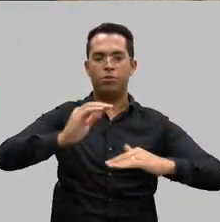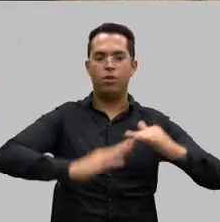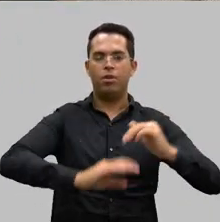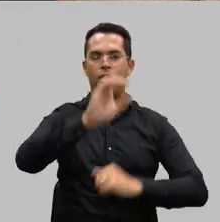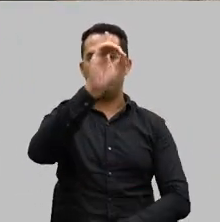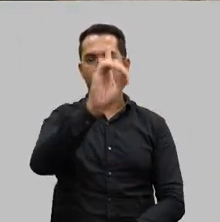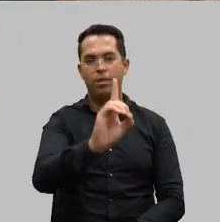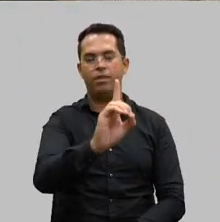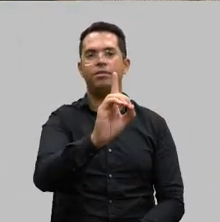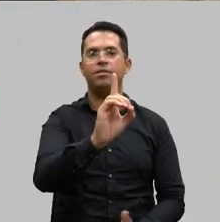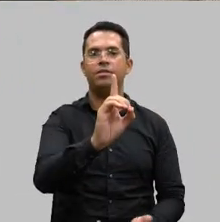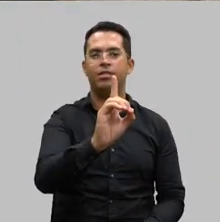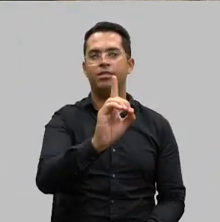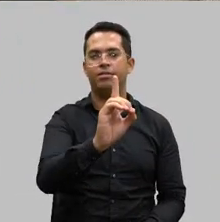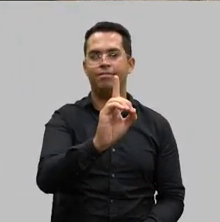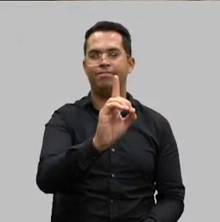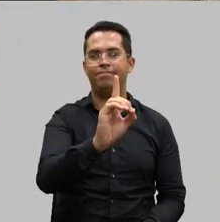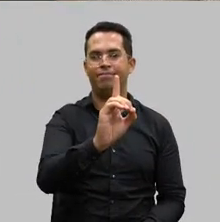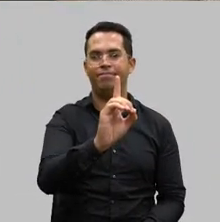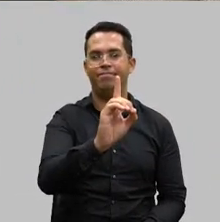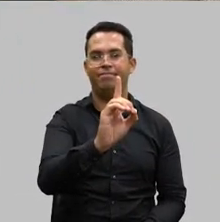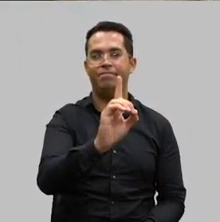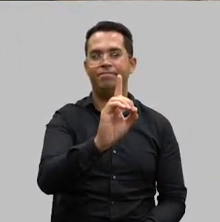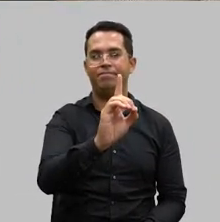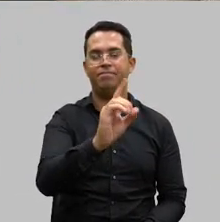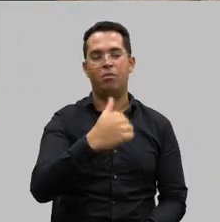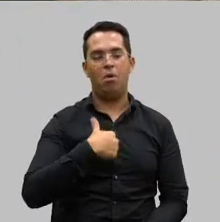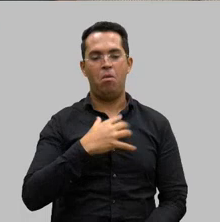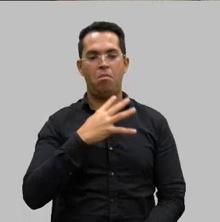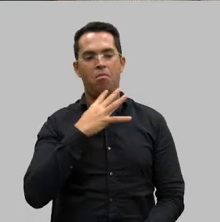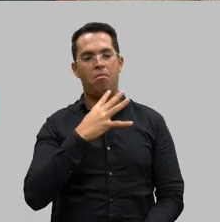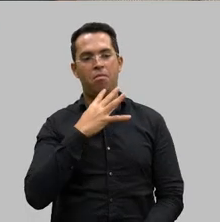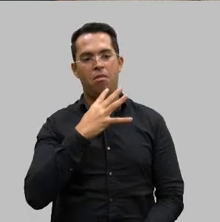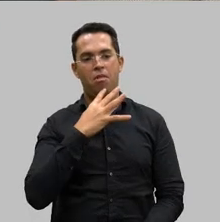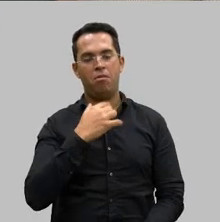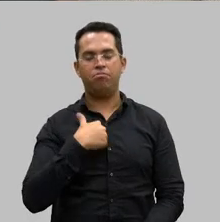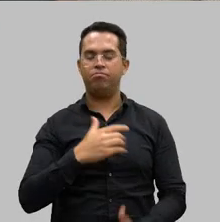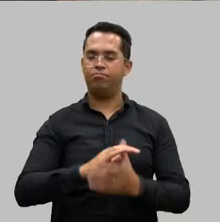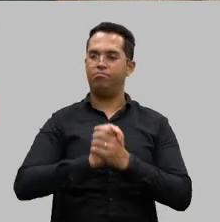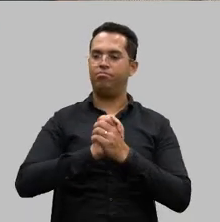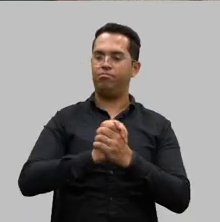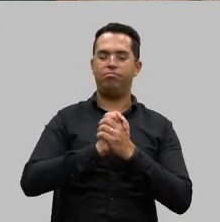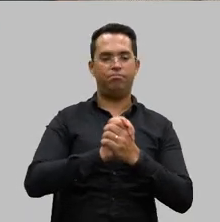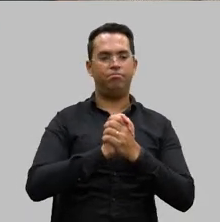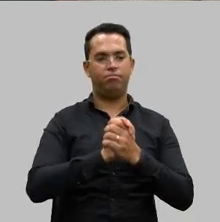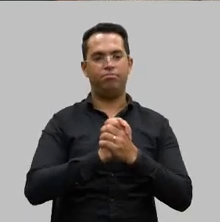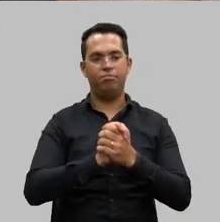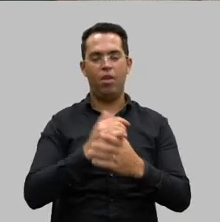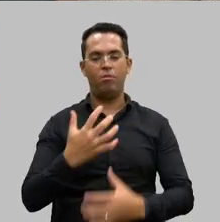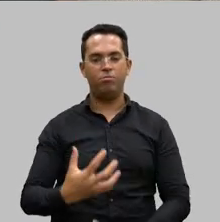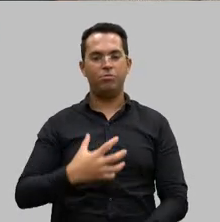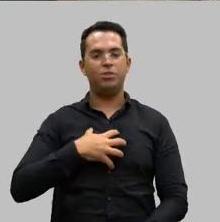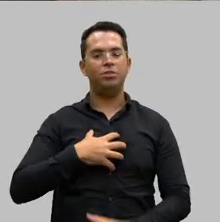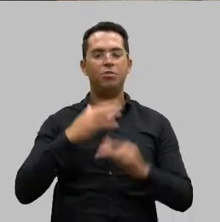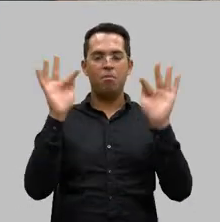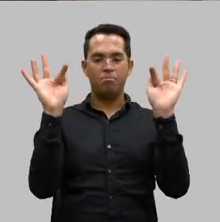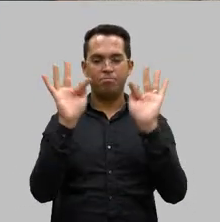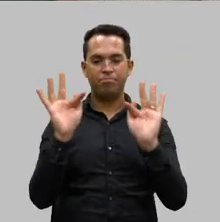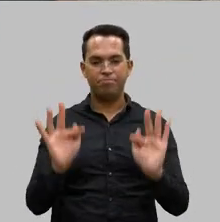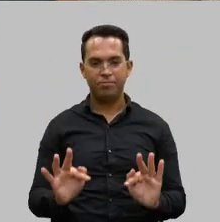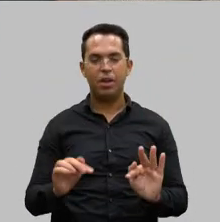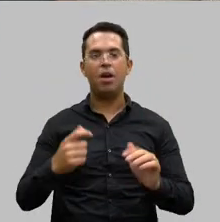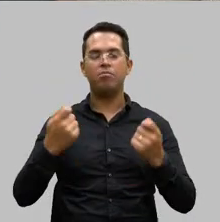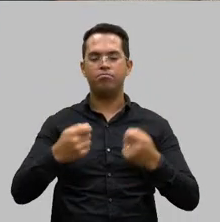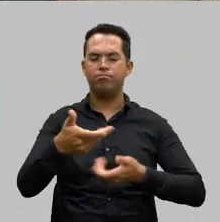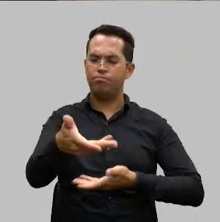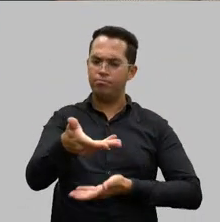a deficiência gente que tá incluída na sociedade então a gente tem batido muito nisso e vamos